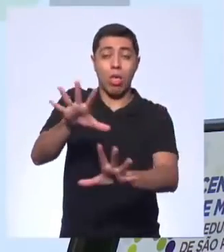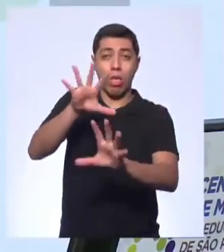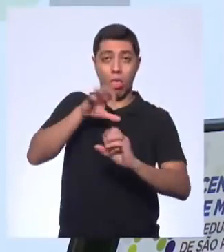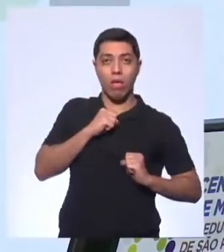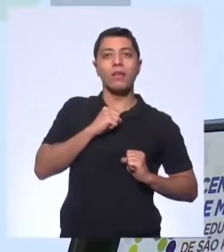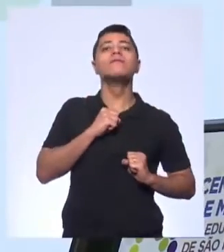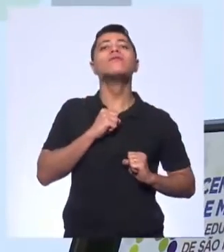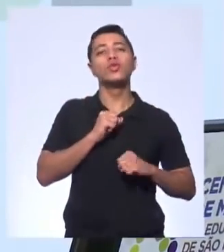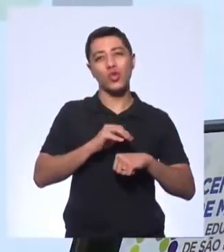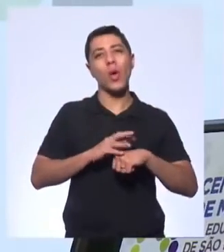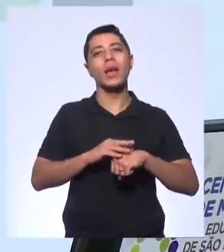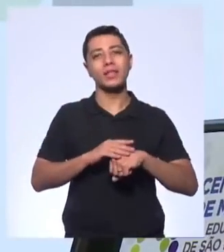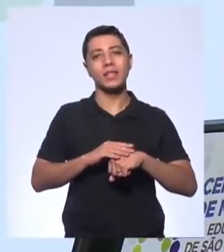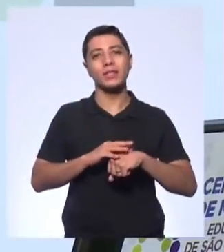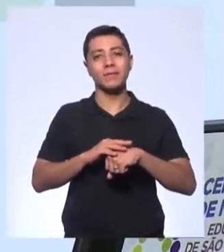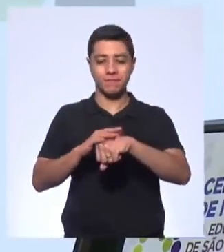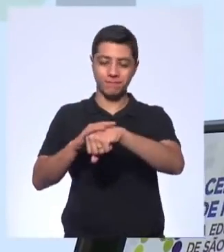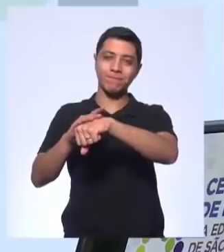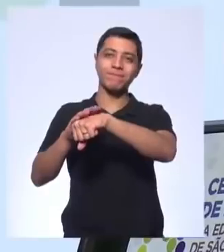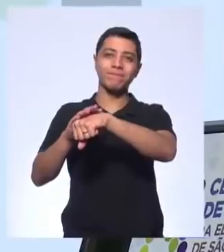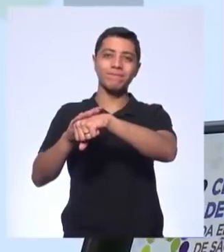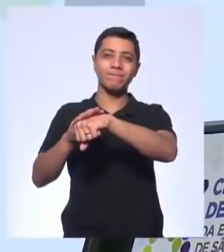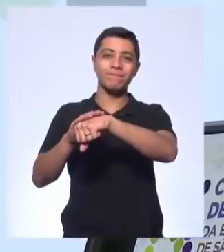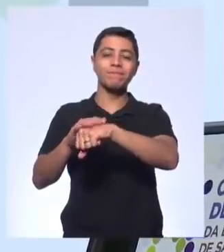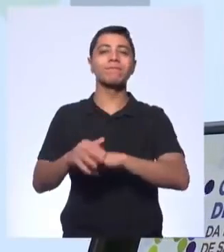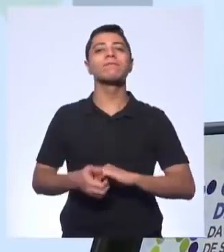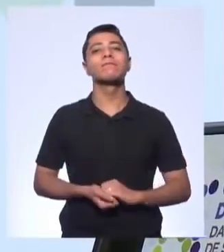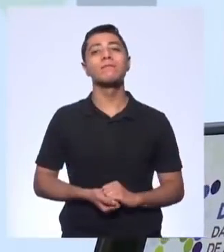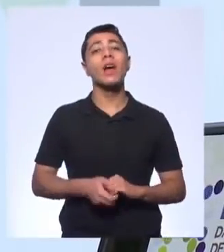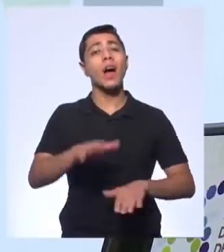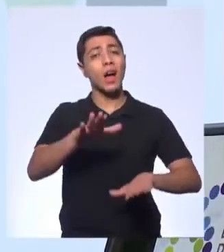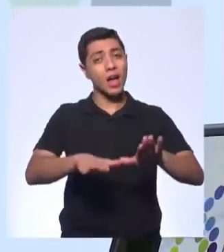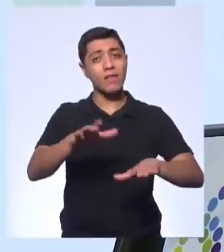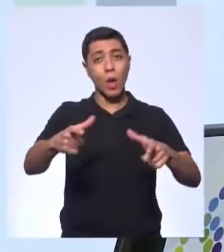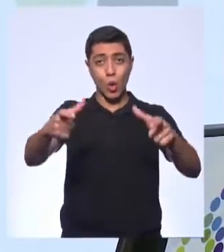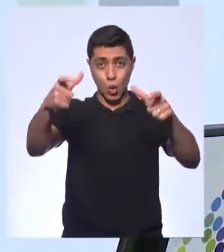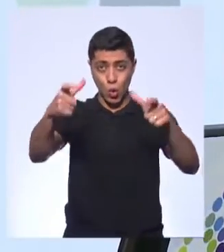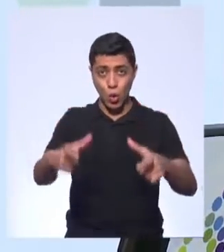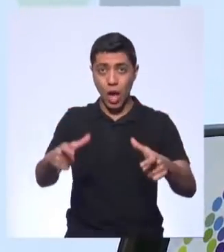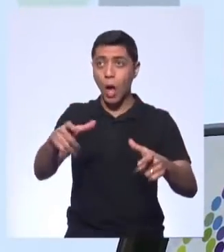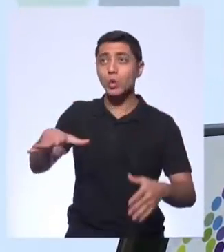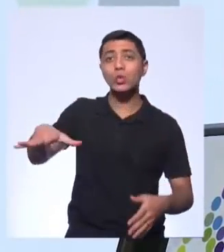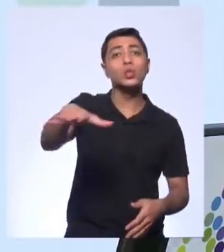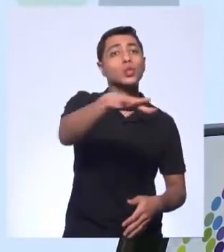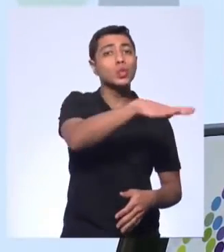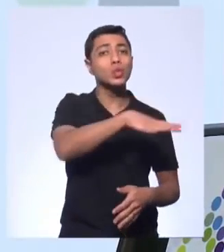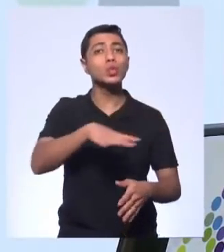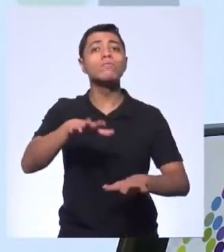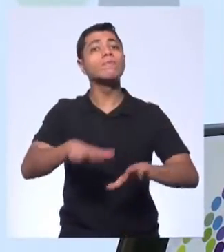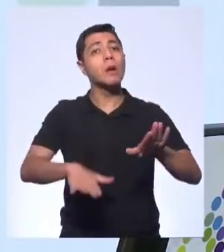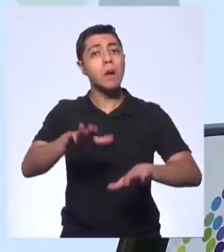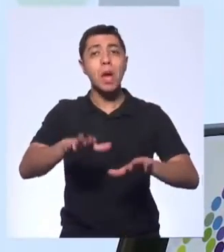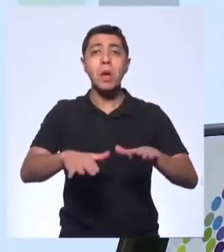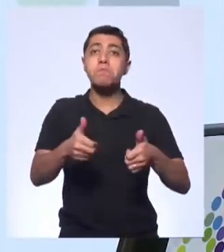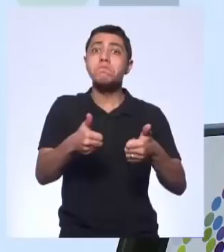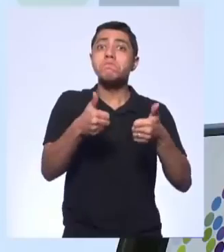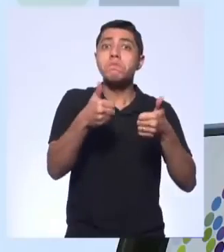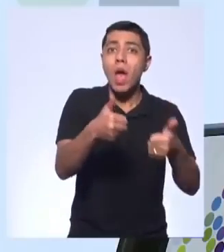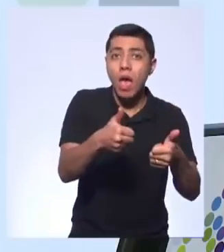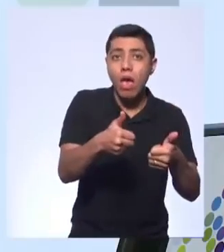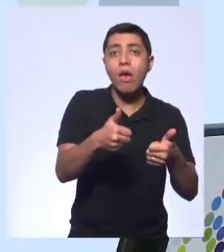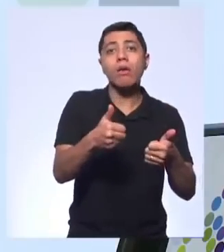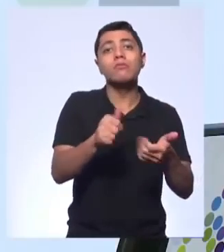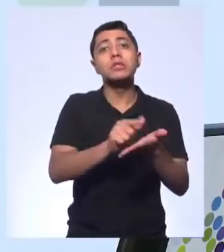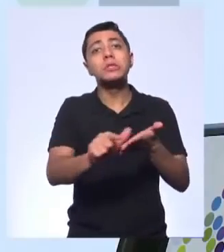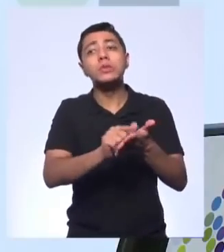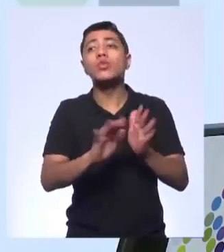o processo de doença. Né? Então, muitas vezes, o ambiente ele vai interferir se o indivíduo vai ter contato com